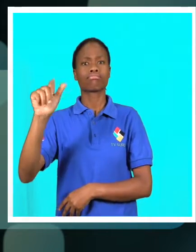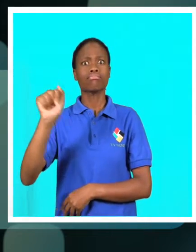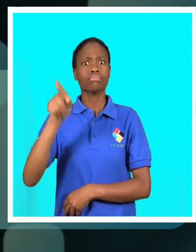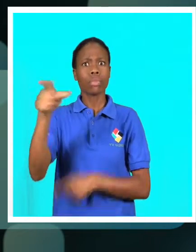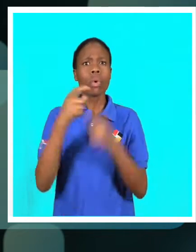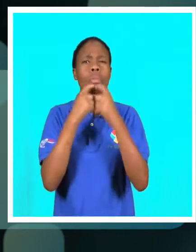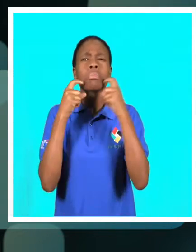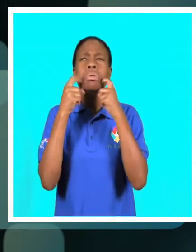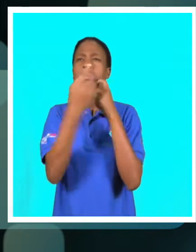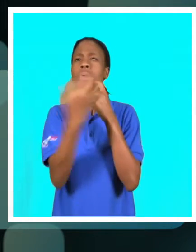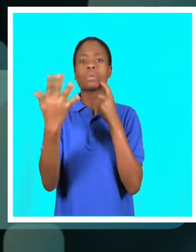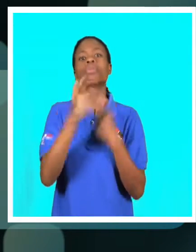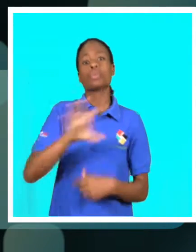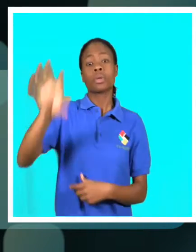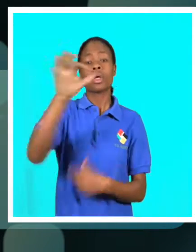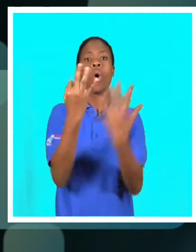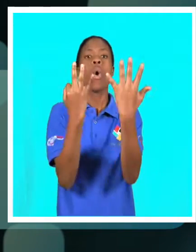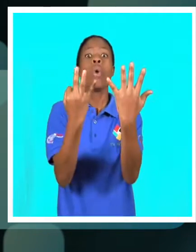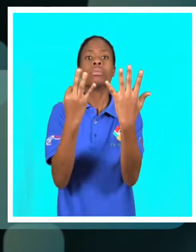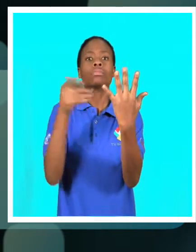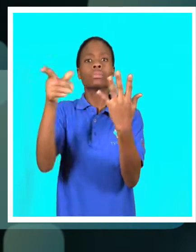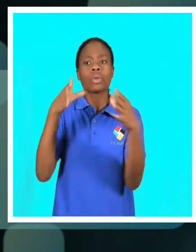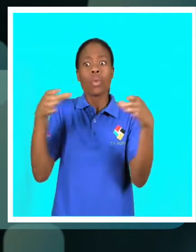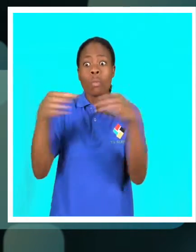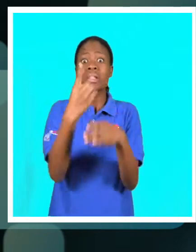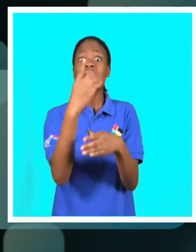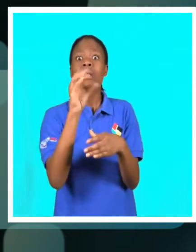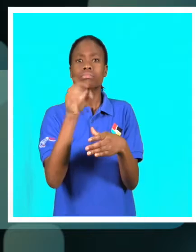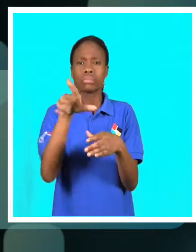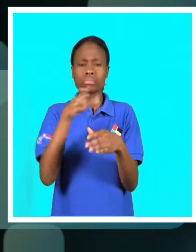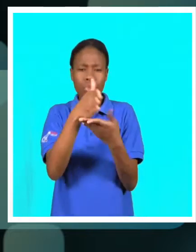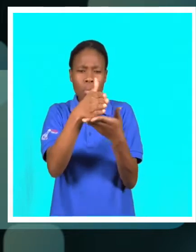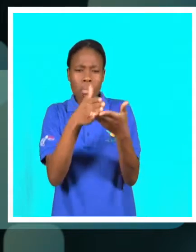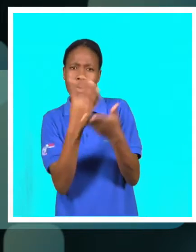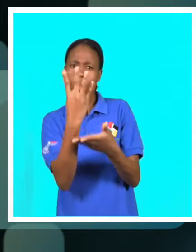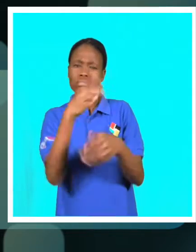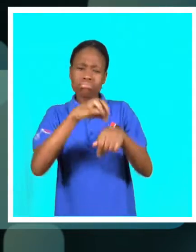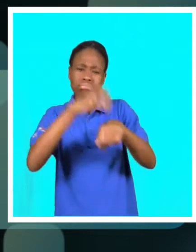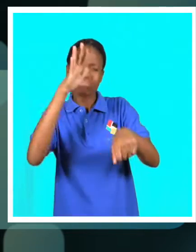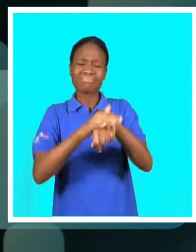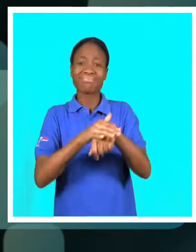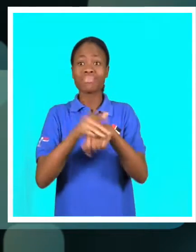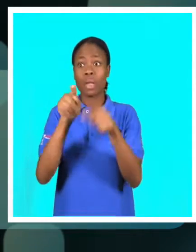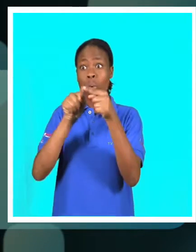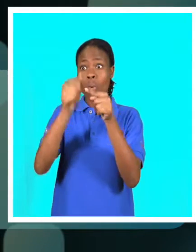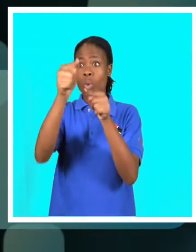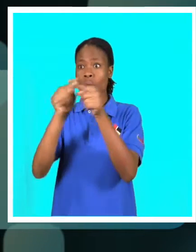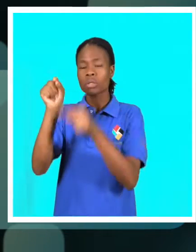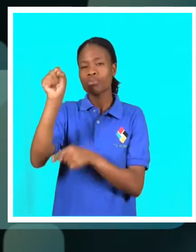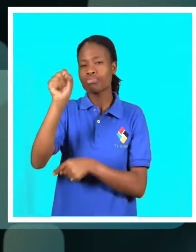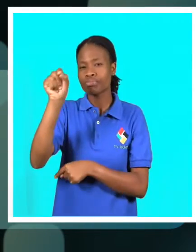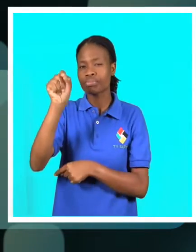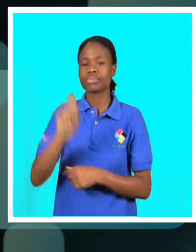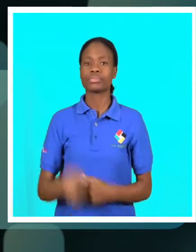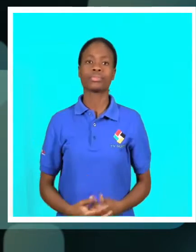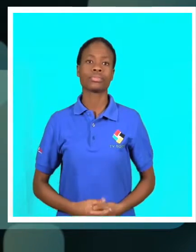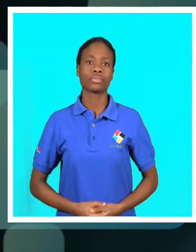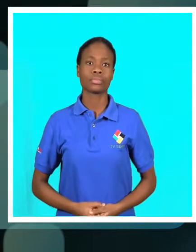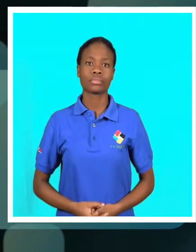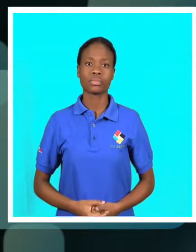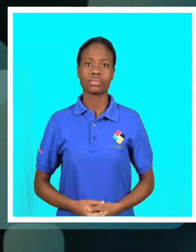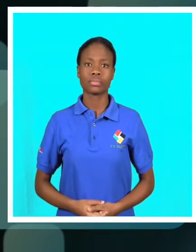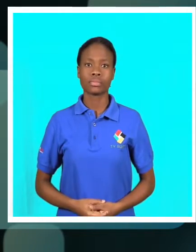refere que em Moçambique, 4 em cada 10 pessoas têm malária, sendo as zonas rurais as mais afetadas.